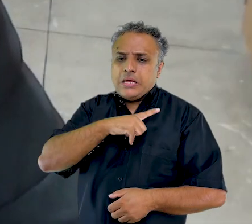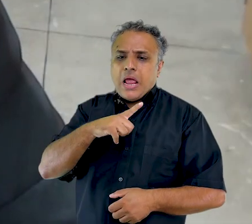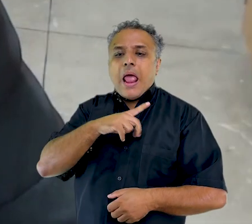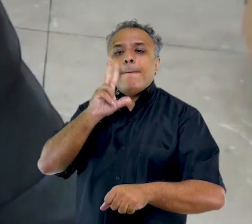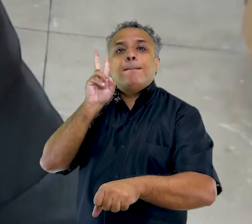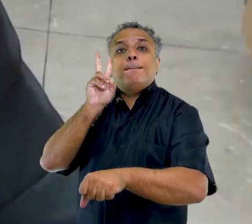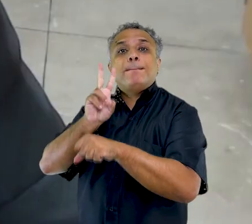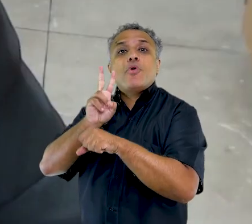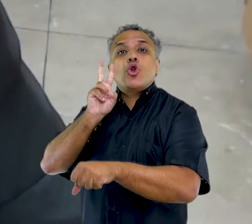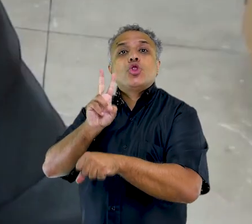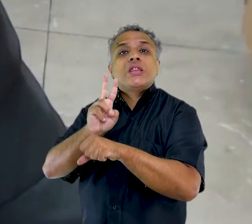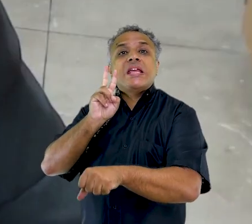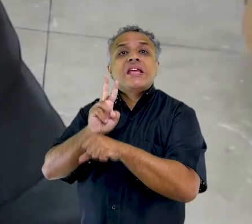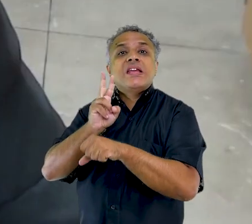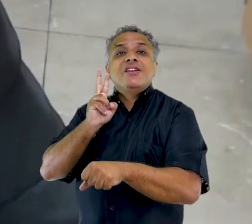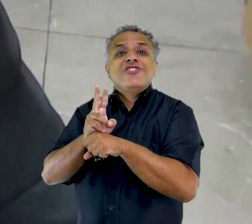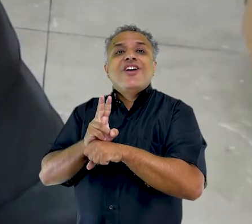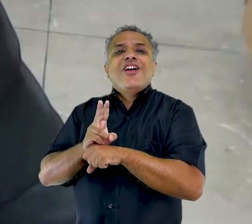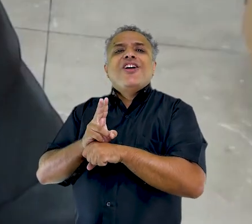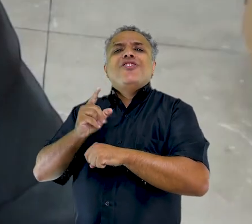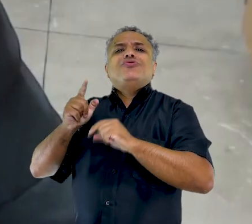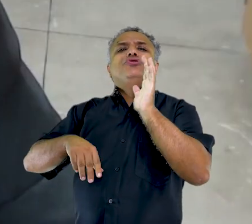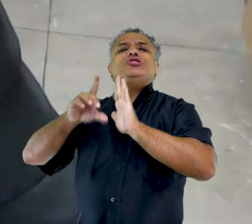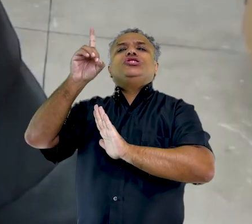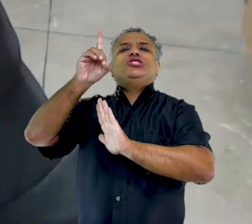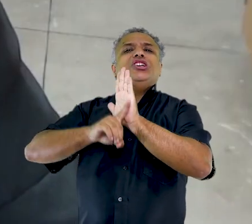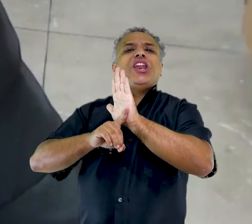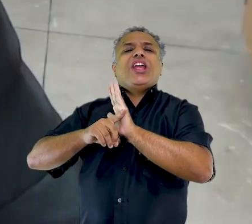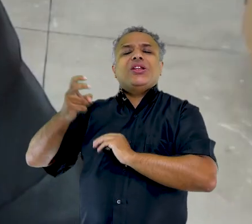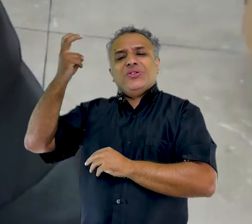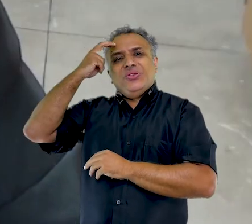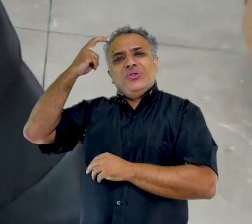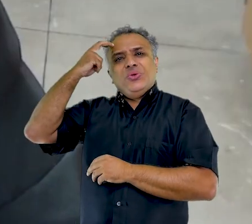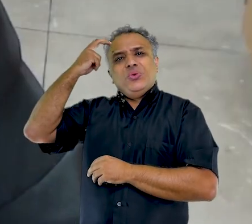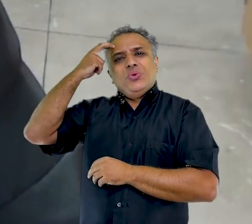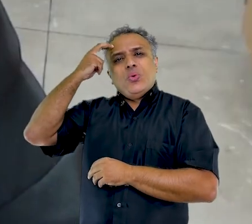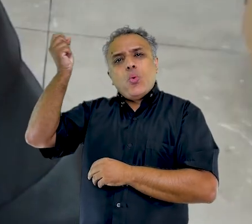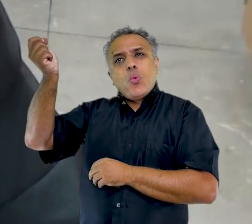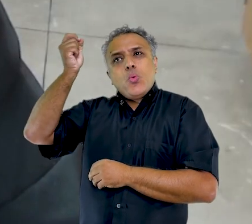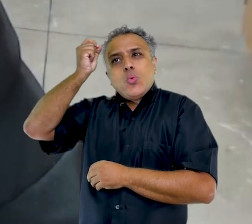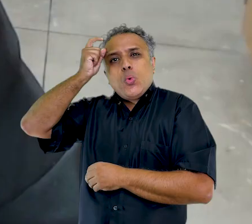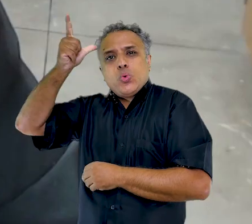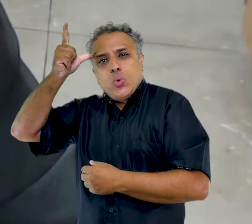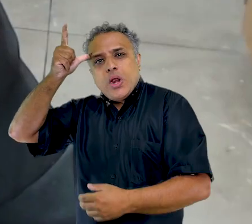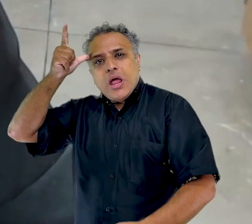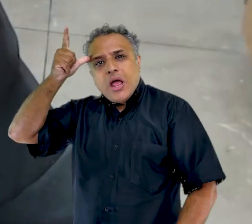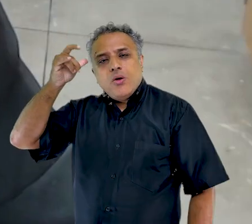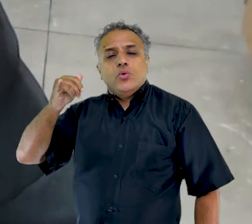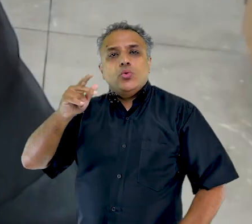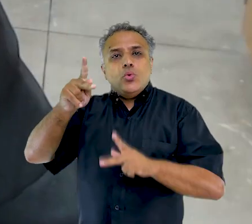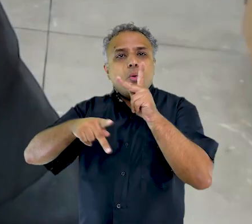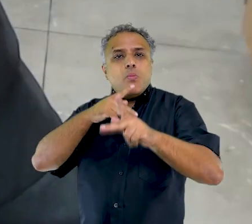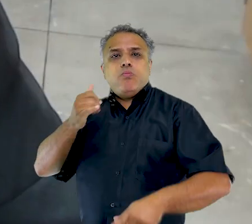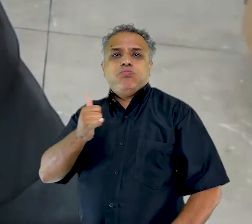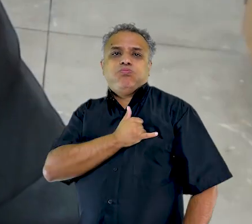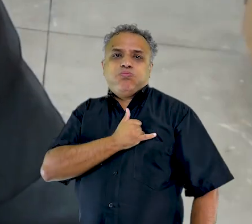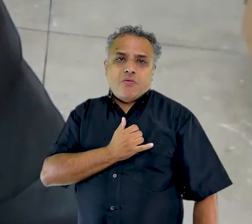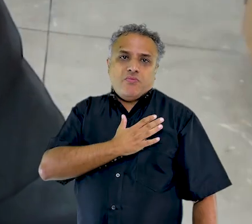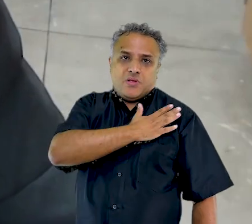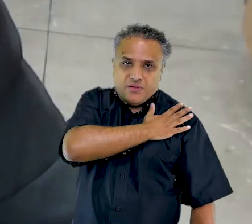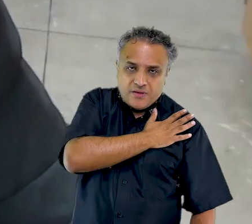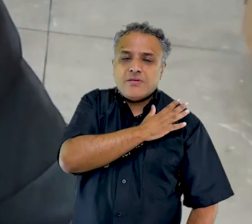proteger essa questão dos direitos culturais, né, do povo Yanomami, que também é constitucionalmente protegido pelo artigo 231 da Constituição